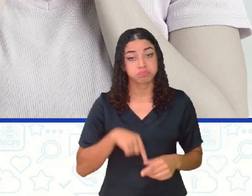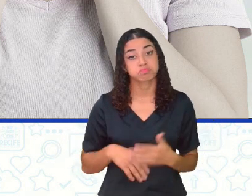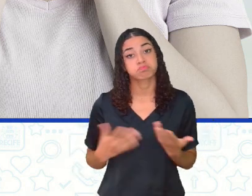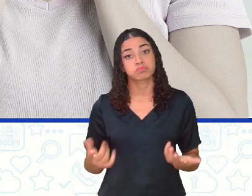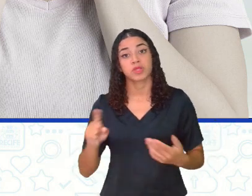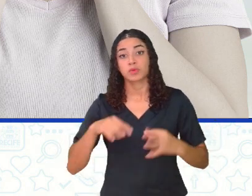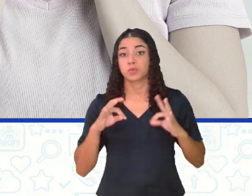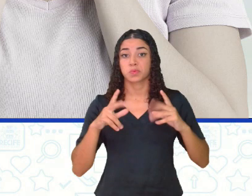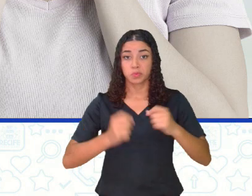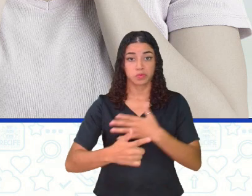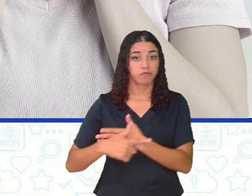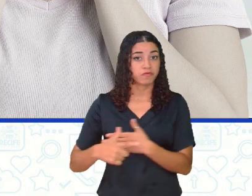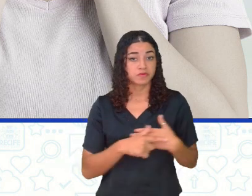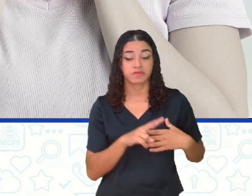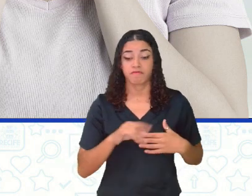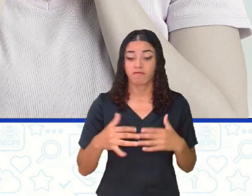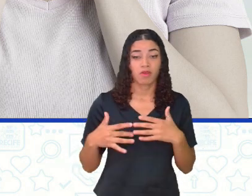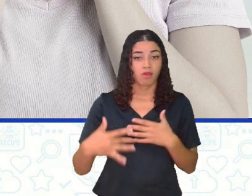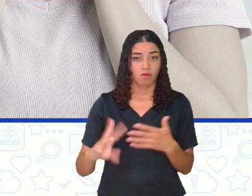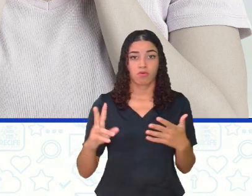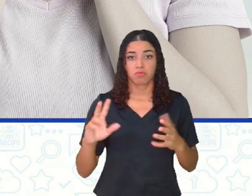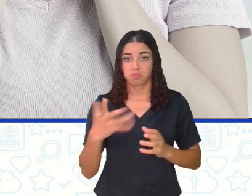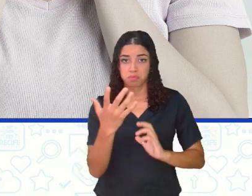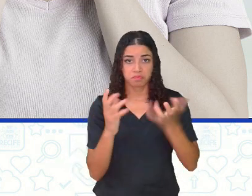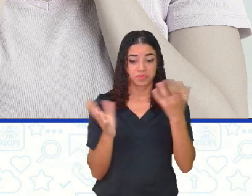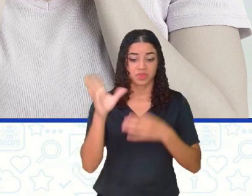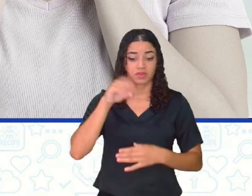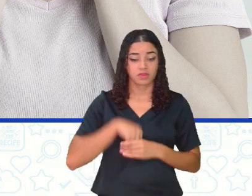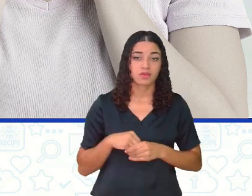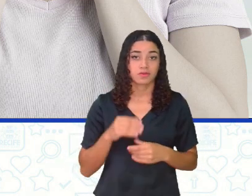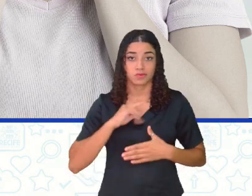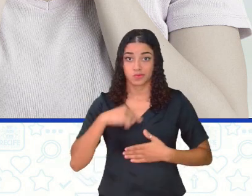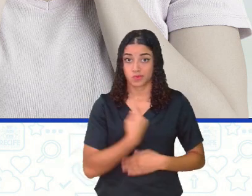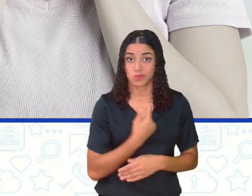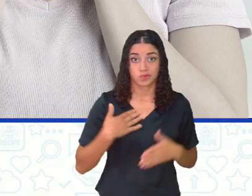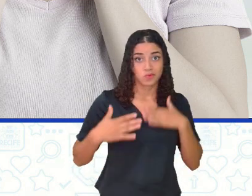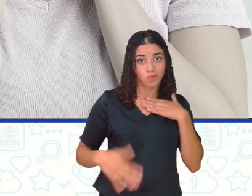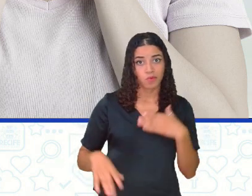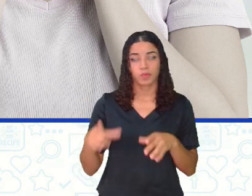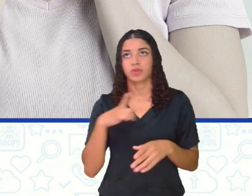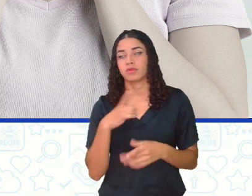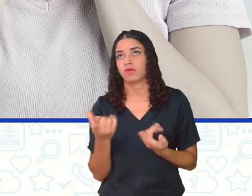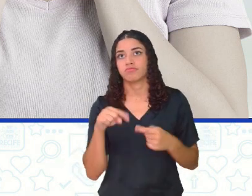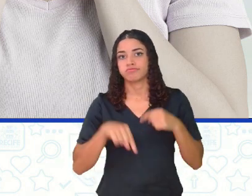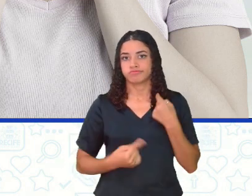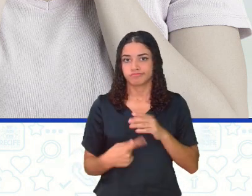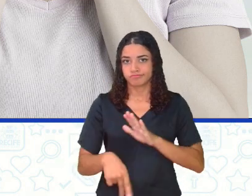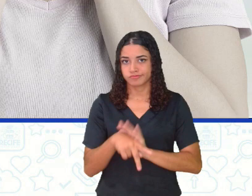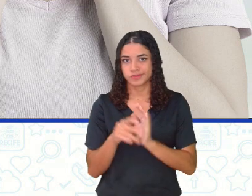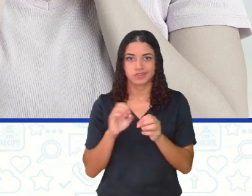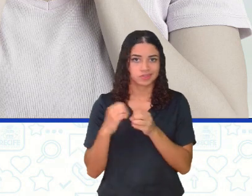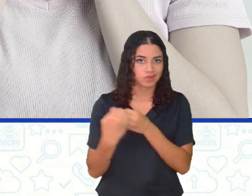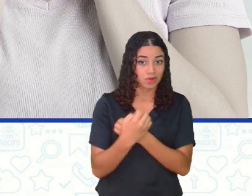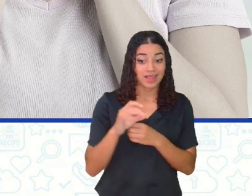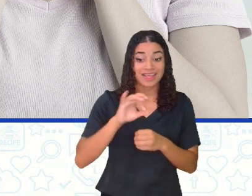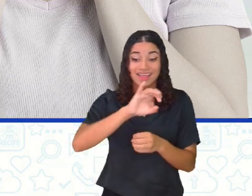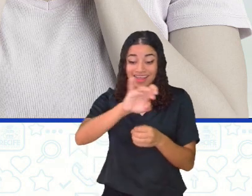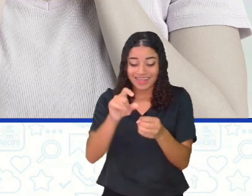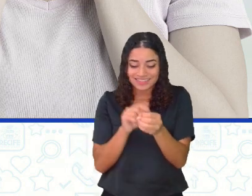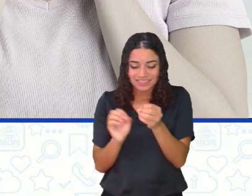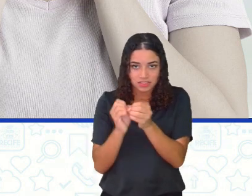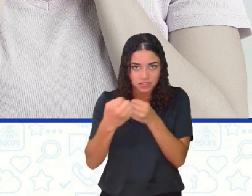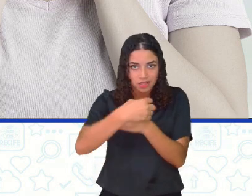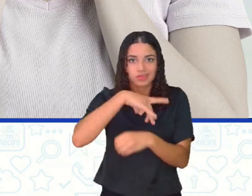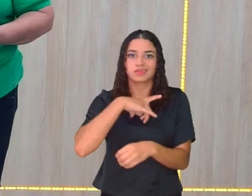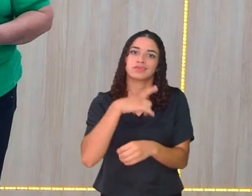as funções que vão acontecendo dentro do nosso corpo. Essa questão aí de metabolismo celular, aí em cada célula existem